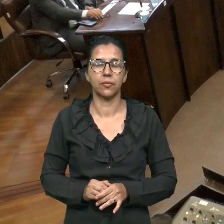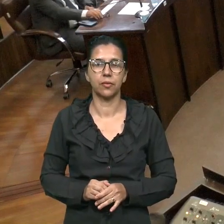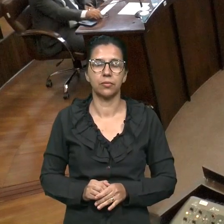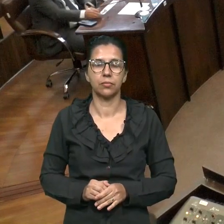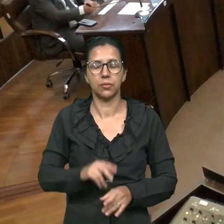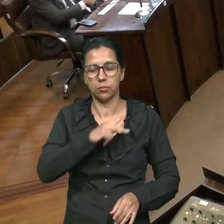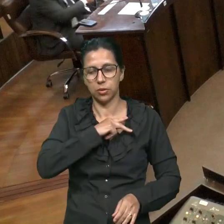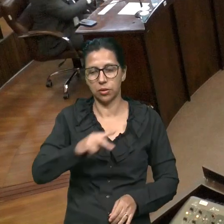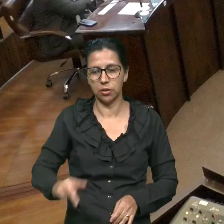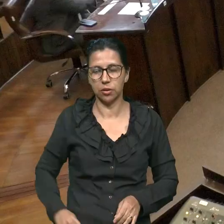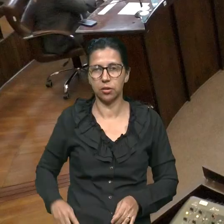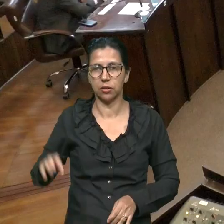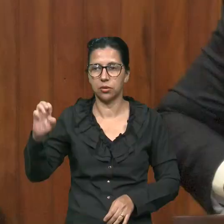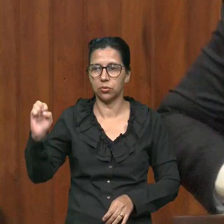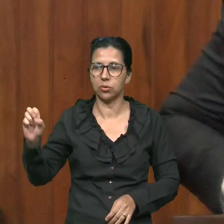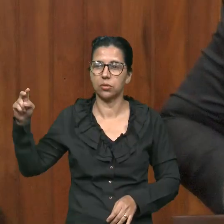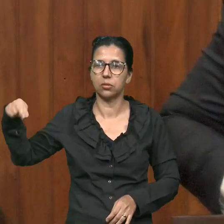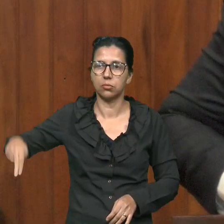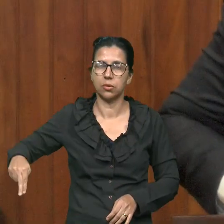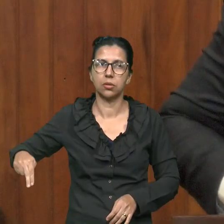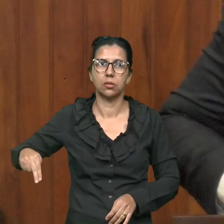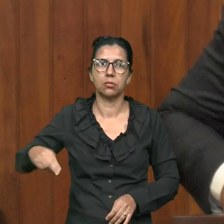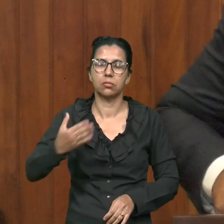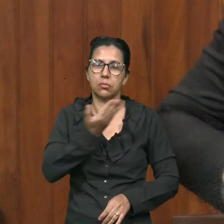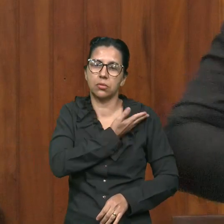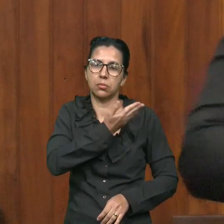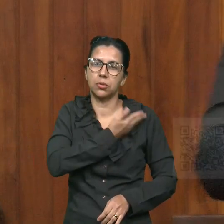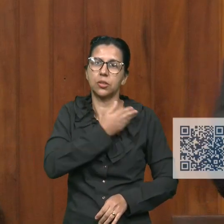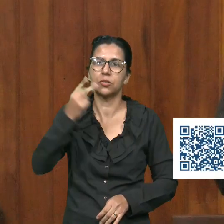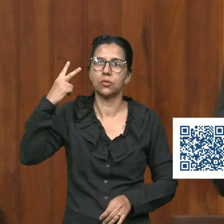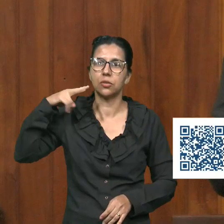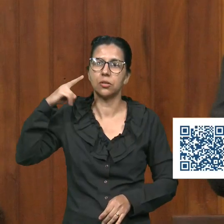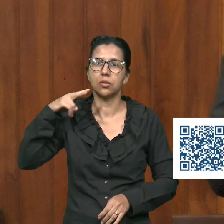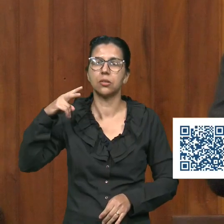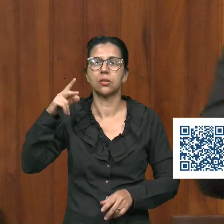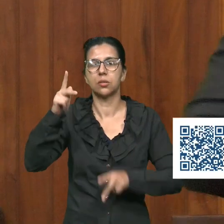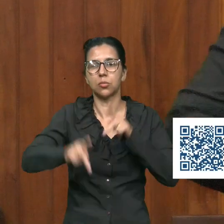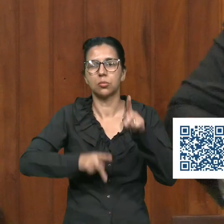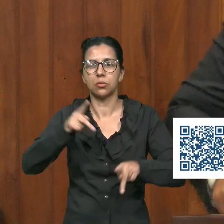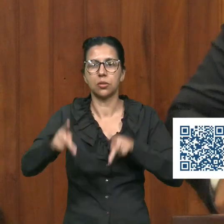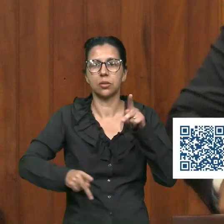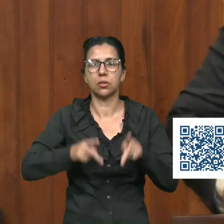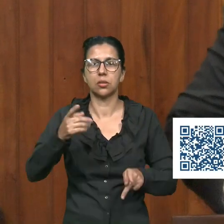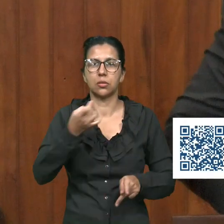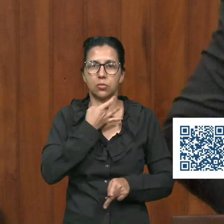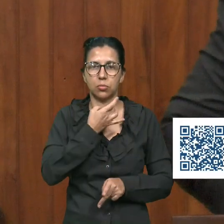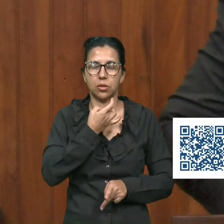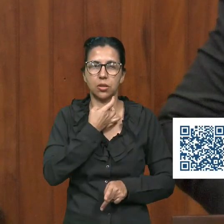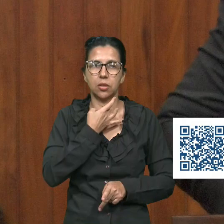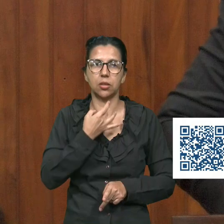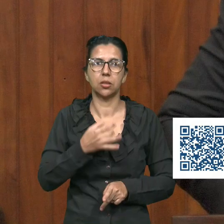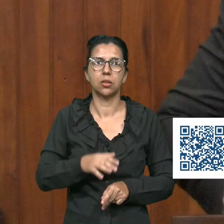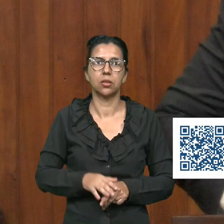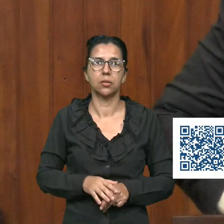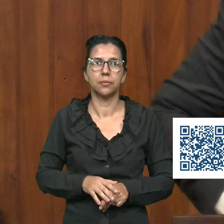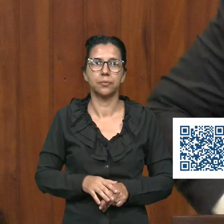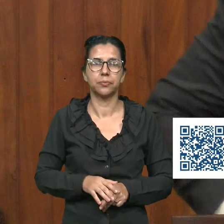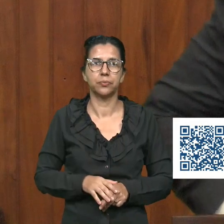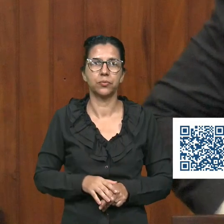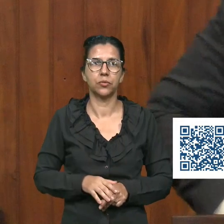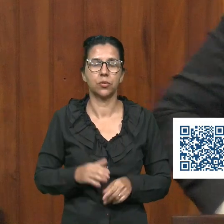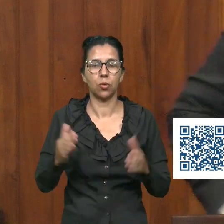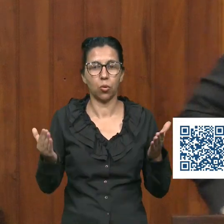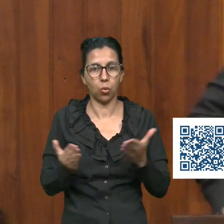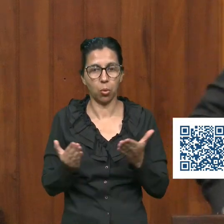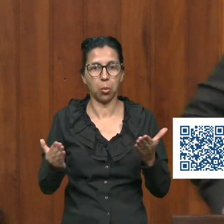Senhor presidente, Eduardo Nascimento, todos os colegas vereadores, toda a população de Marília que nos acompanha. A data de